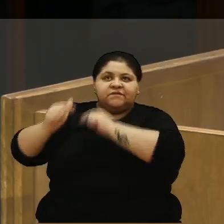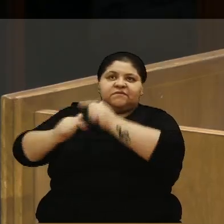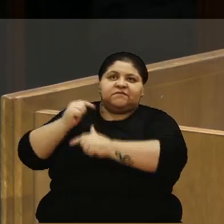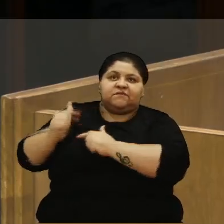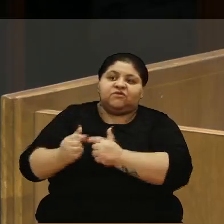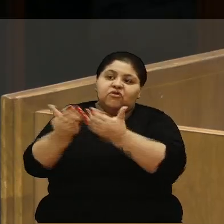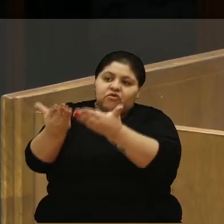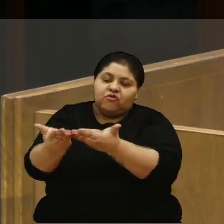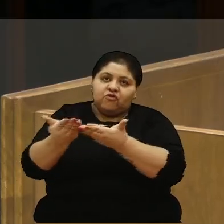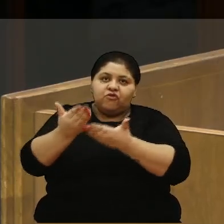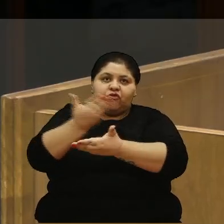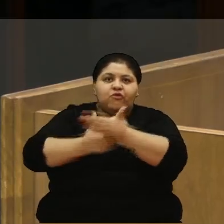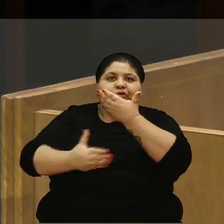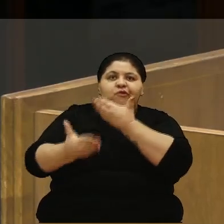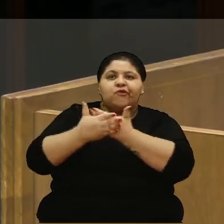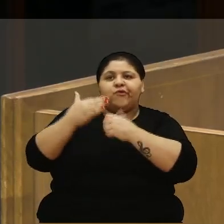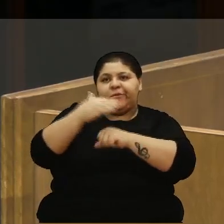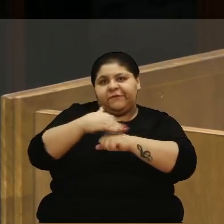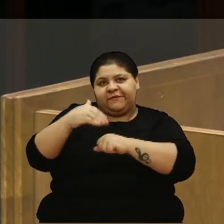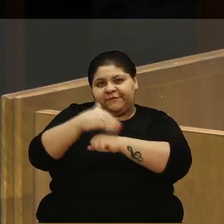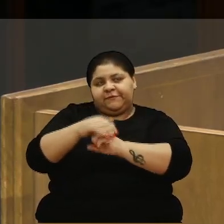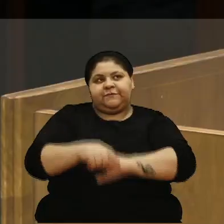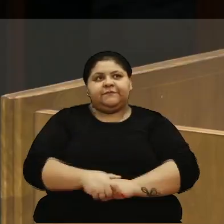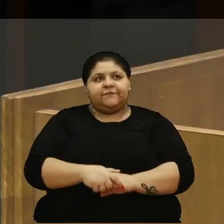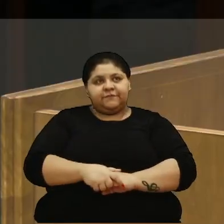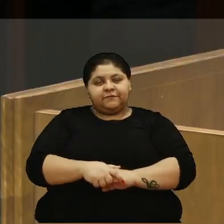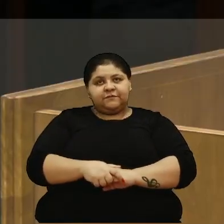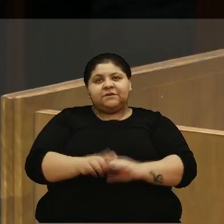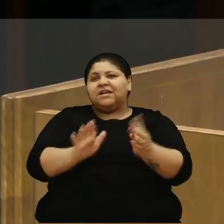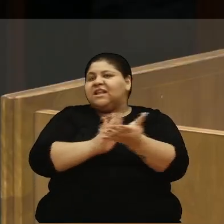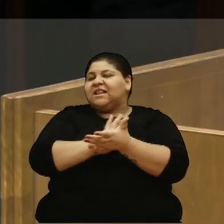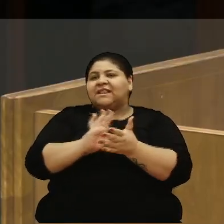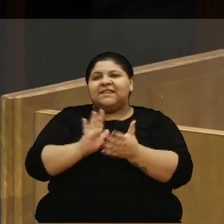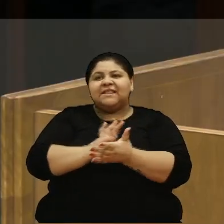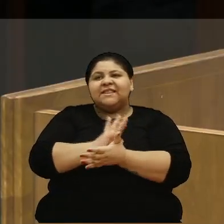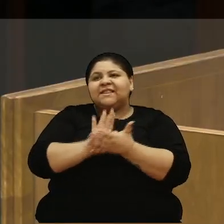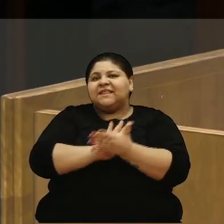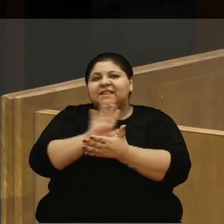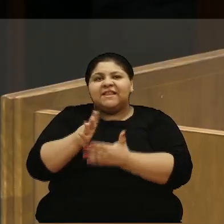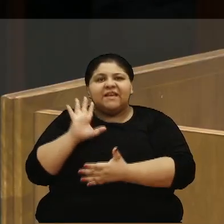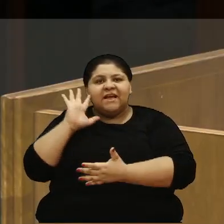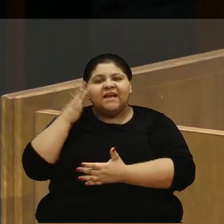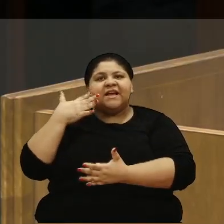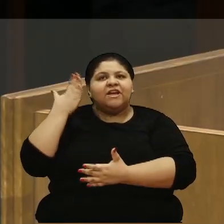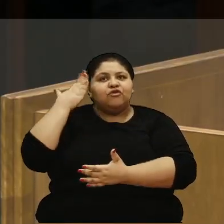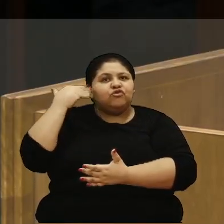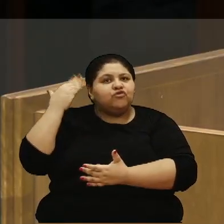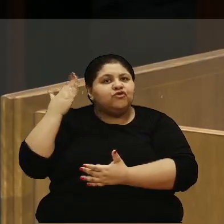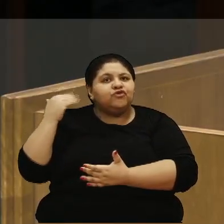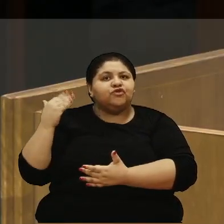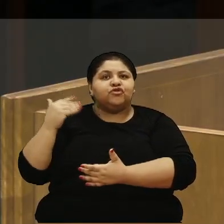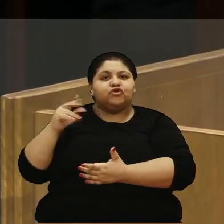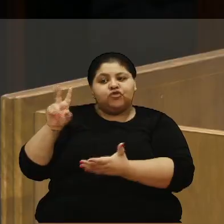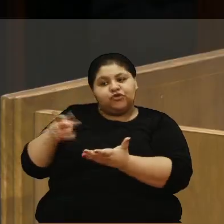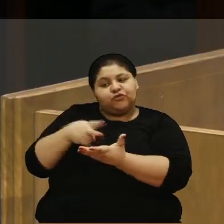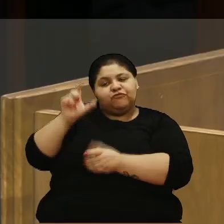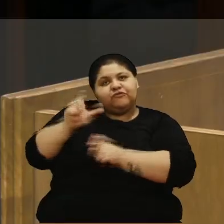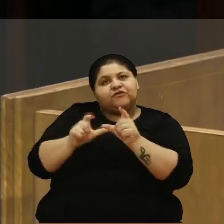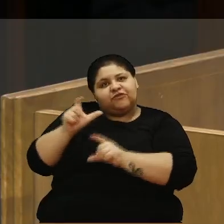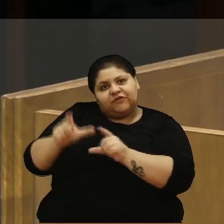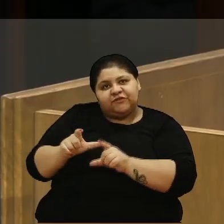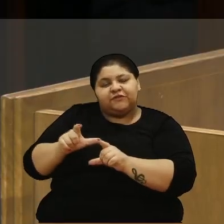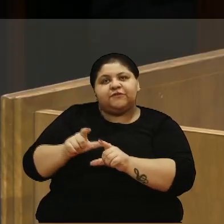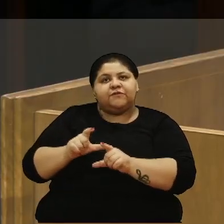recebemos sempre a todos com muito carinho. Nada disso seria possível sem o talento incansável dos dançarinos, que